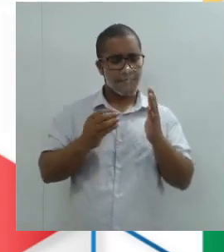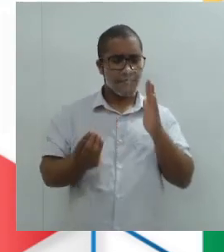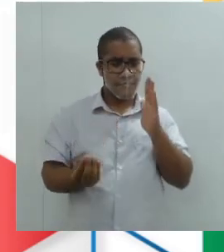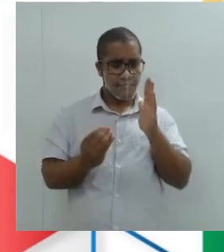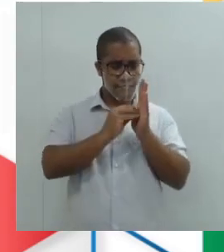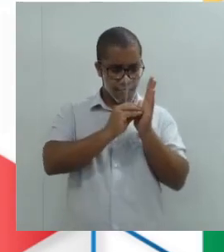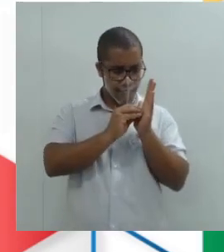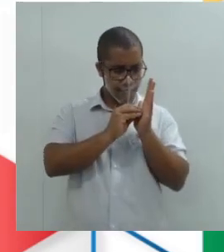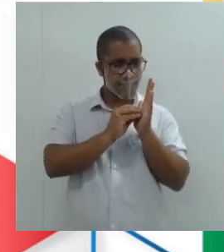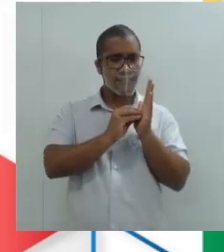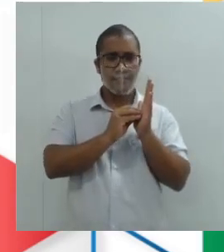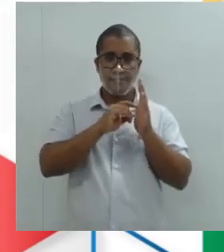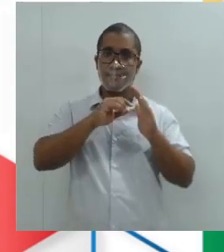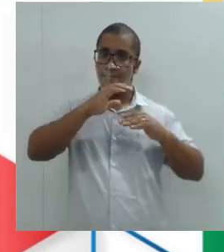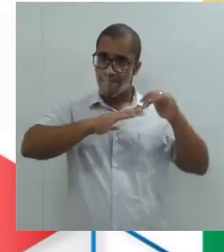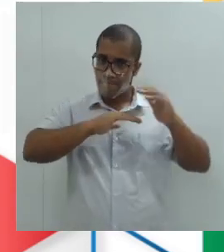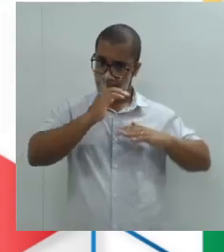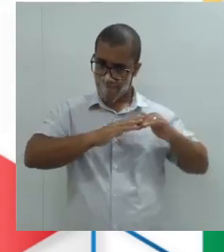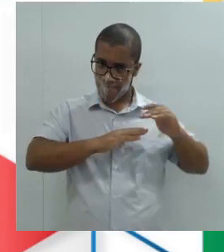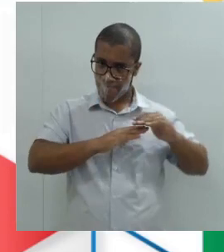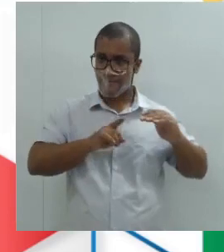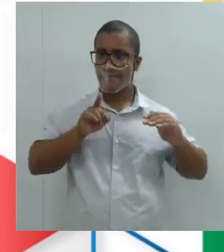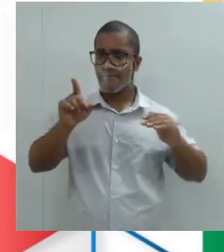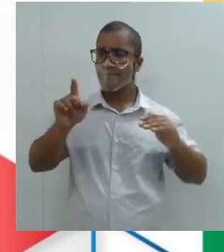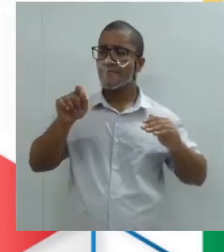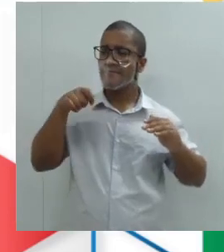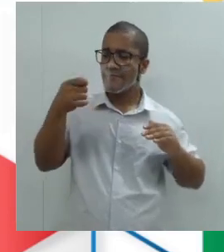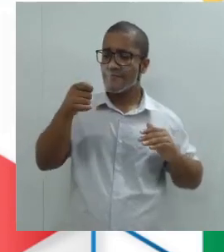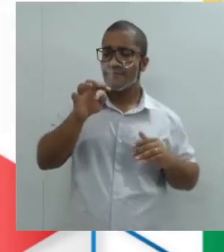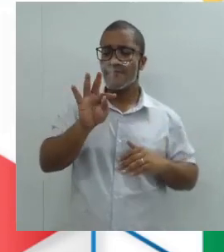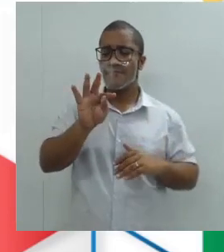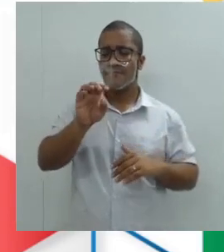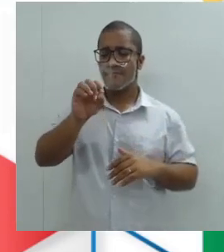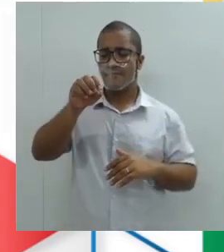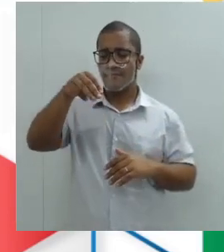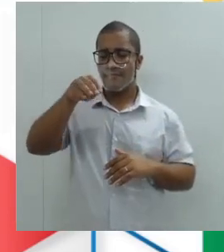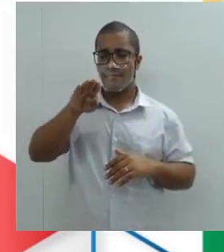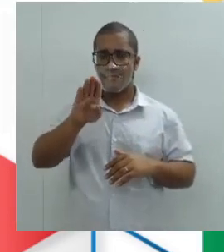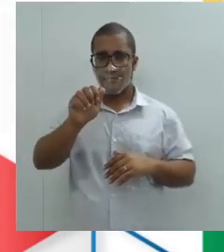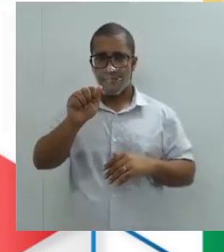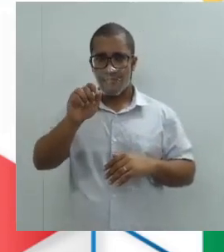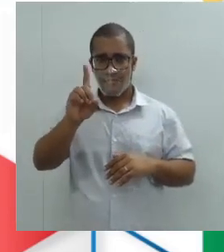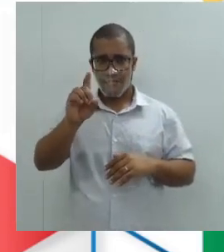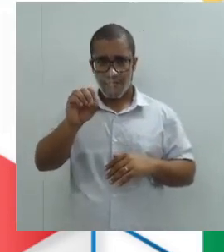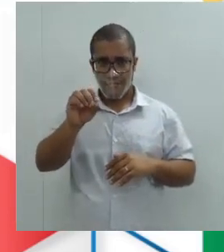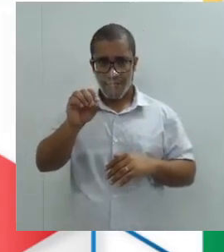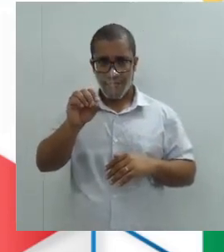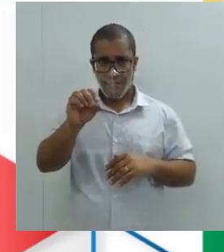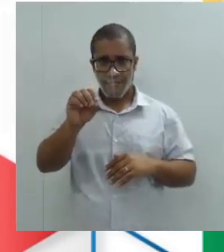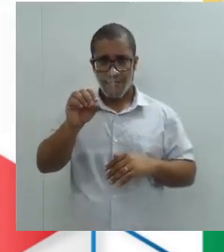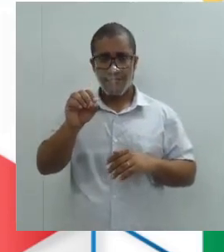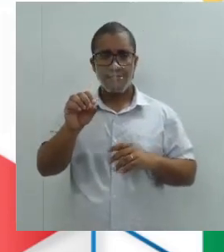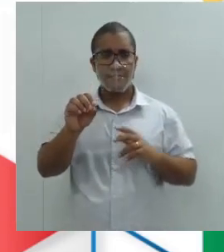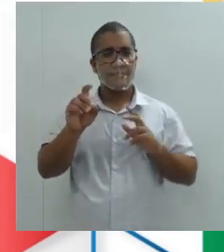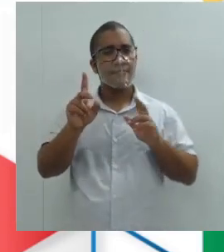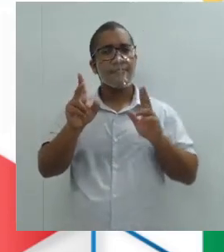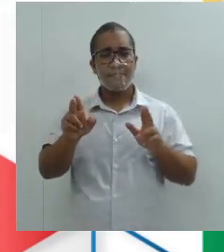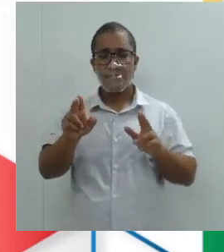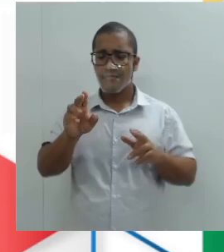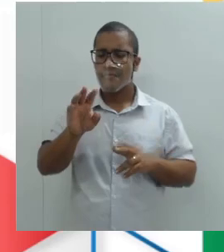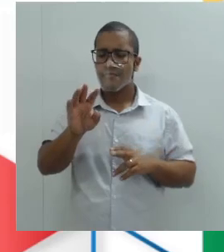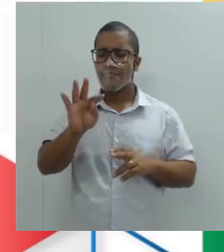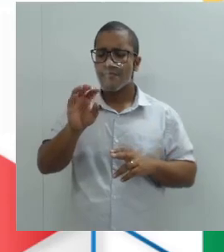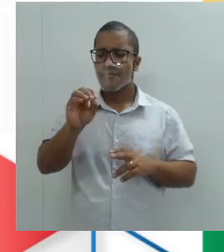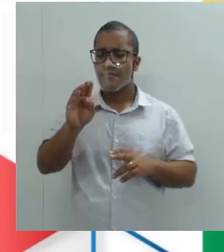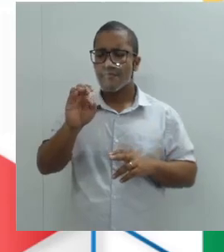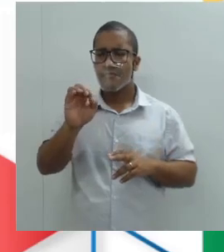especializado no assunto, dizemos que ele foi tombado como patrimônio histórico. Então, quando um órgão ele tomba